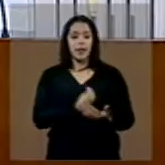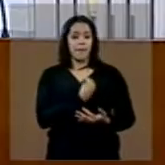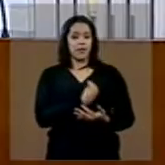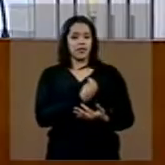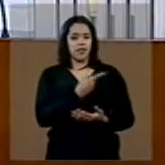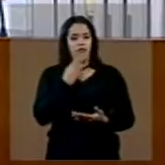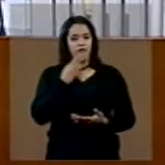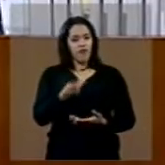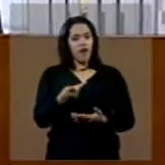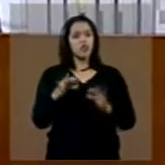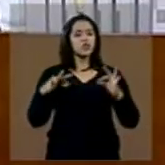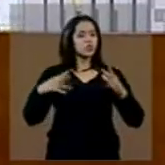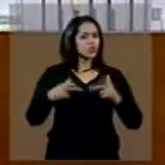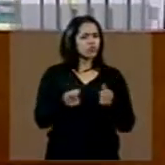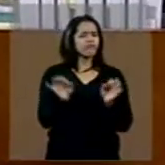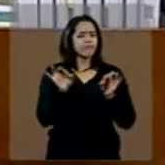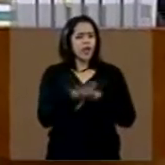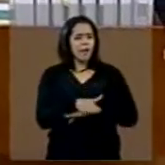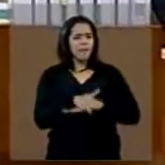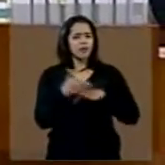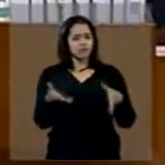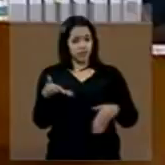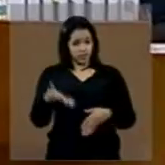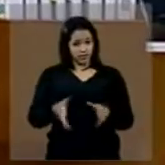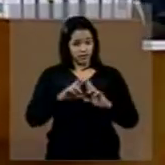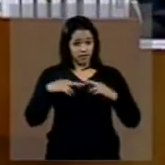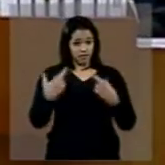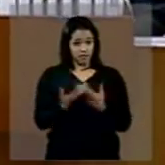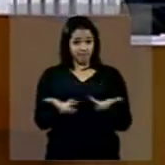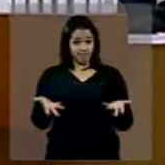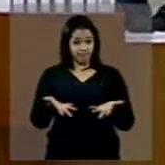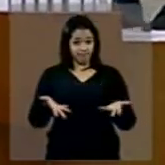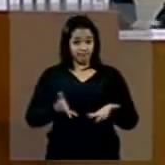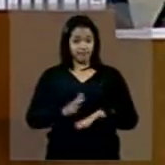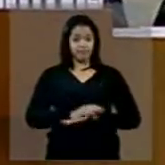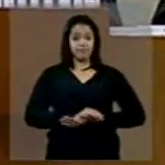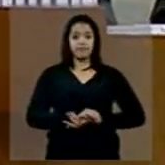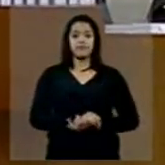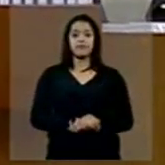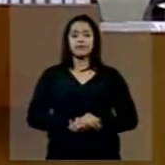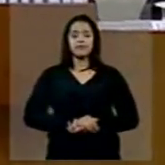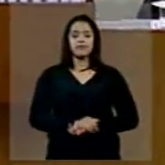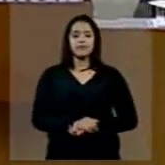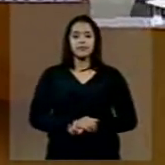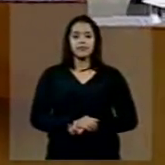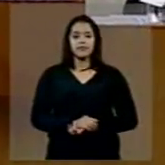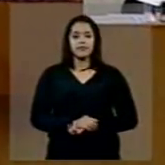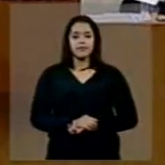declaro, portanto, encerrada a presente sessão de hoje. Thank you.